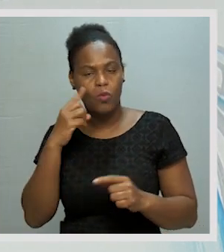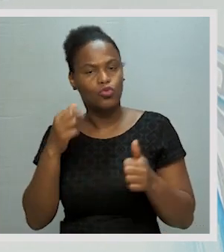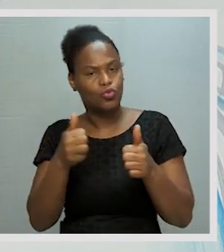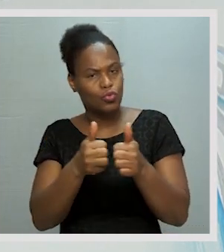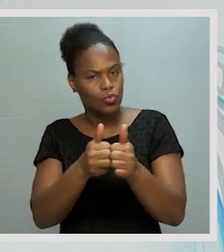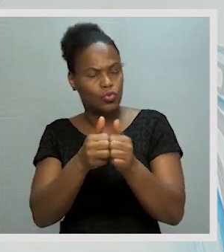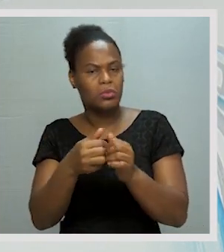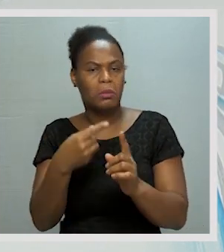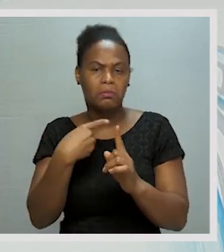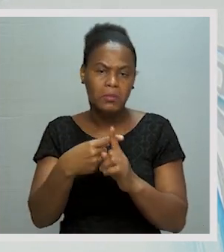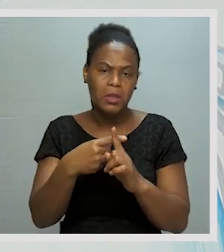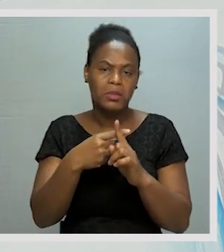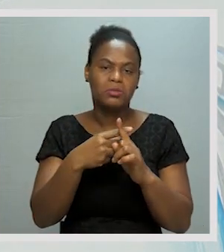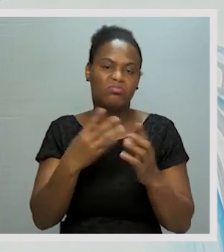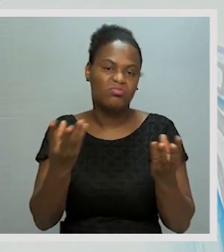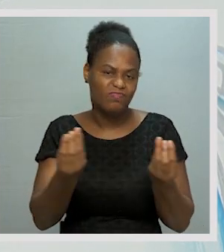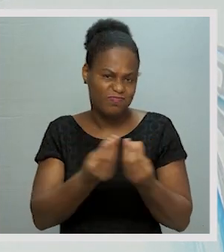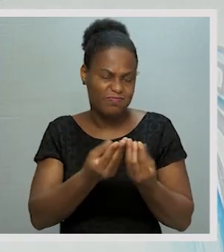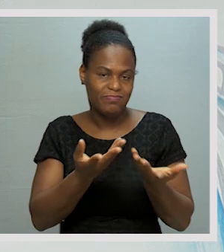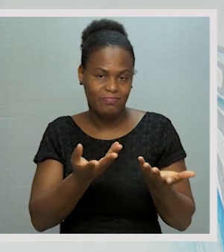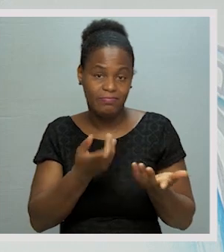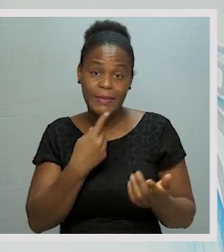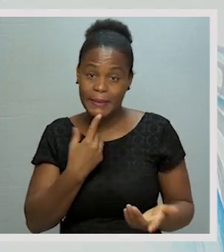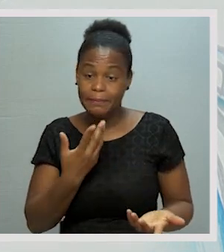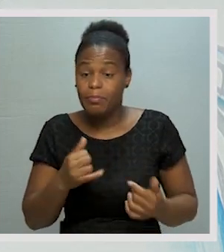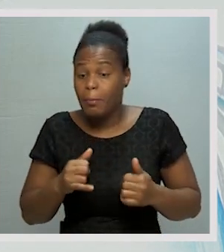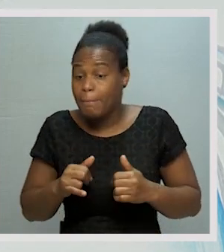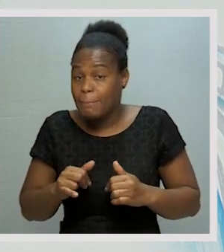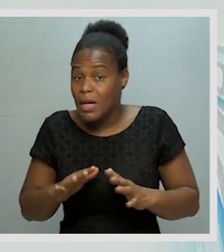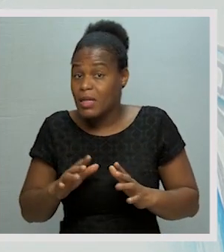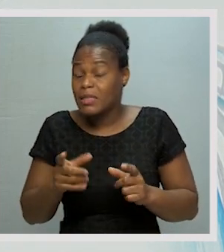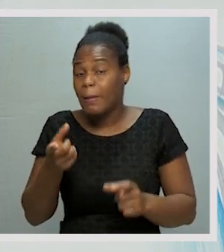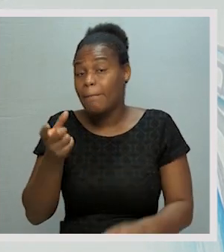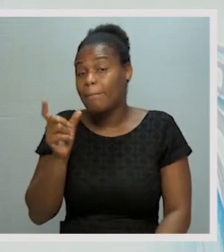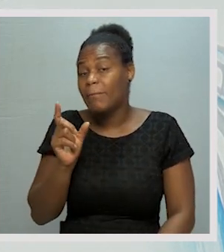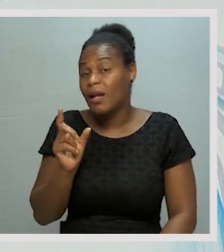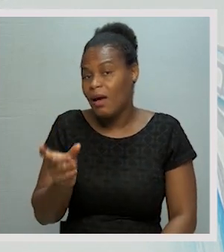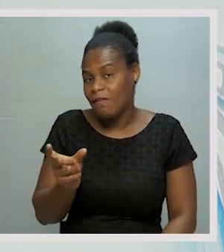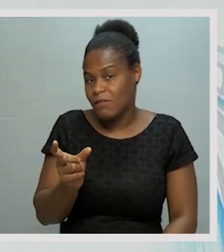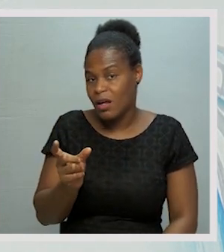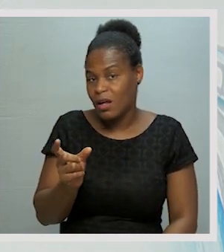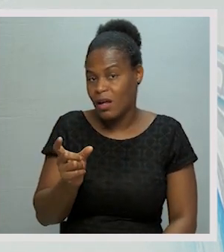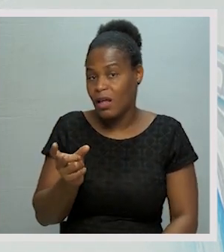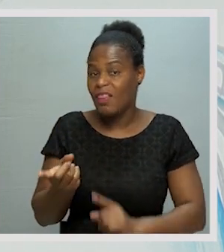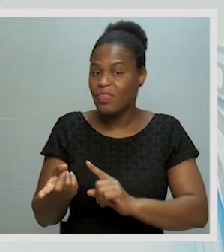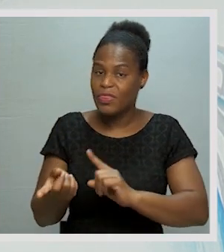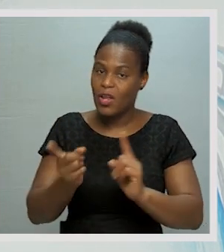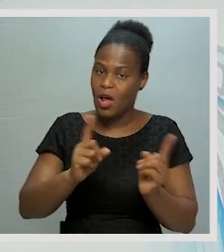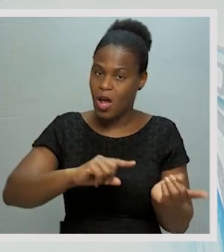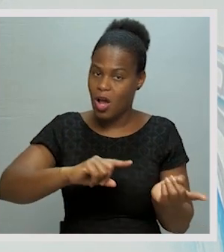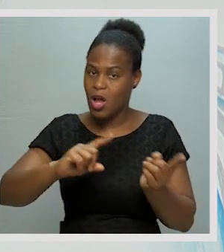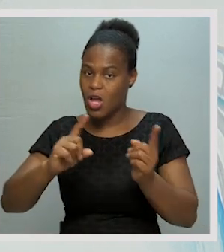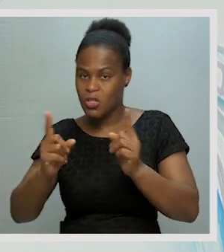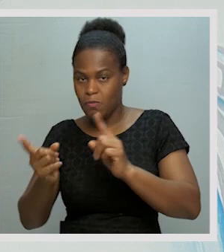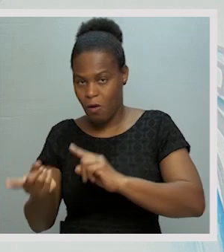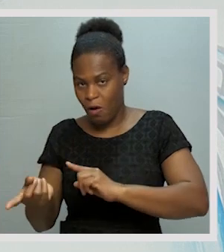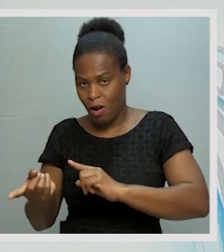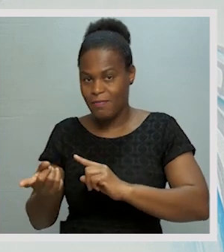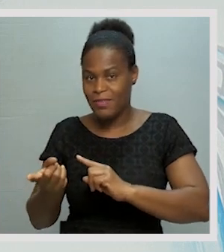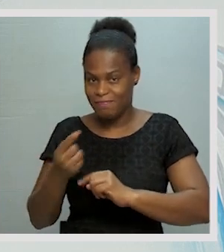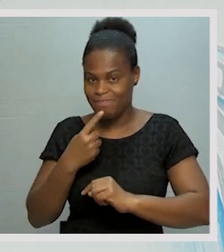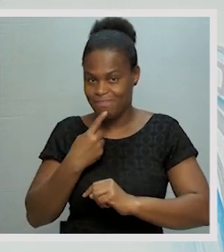Exato, vamos ter que transportá-lo para a sua casa. E é isso que é adição com transporte.